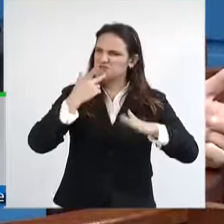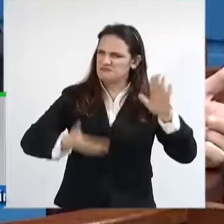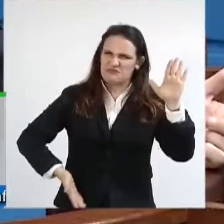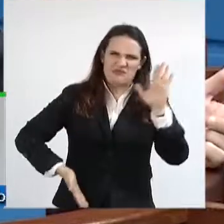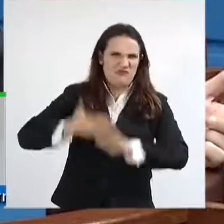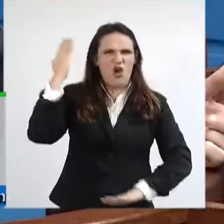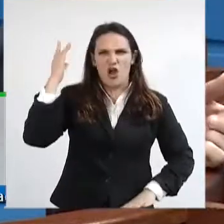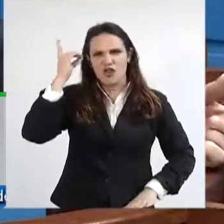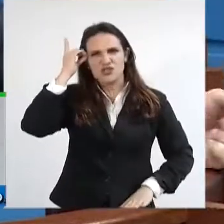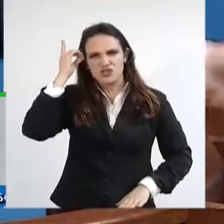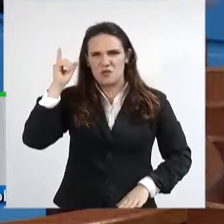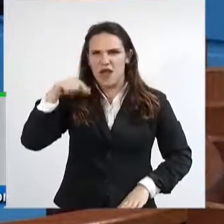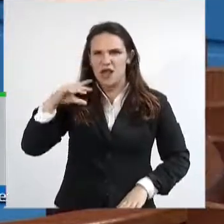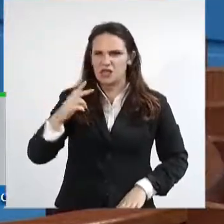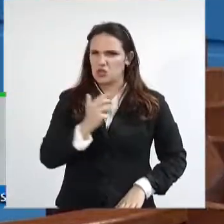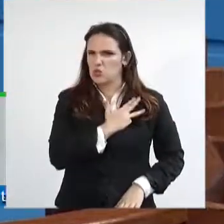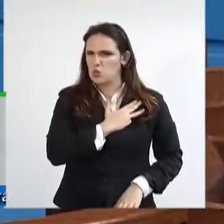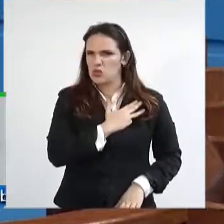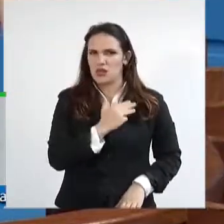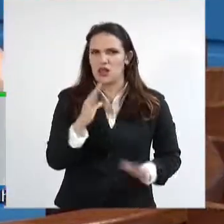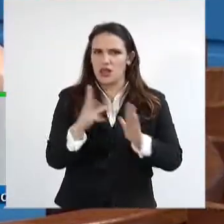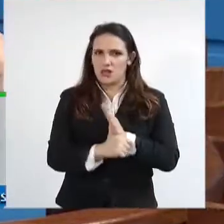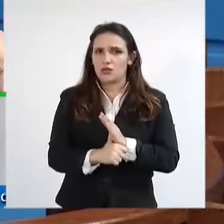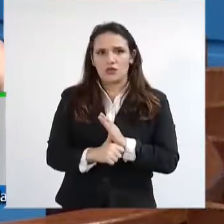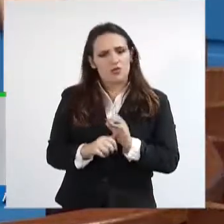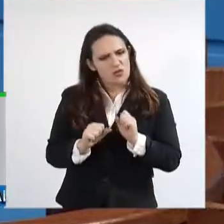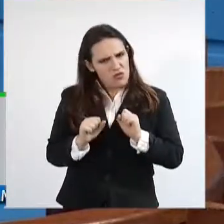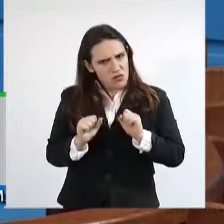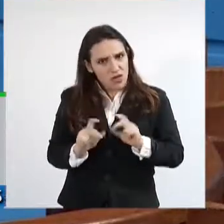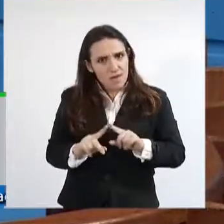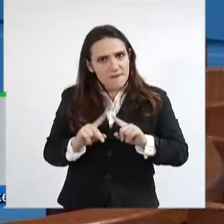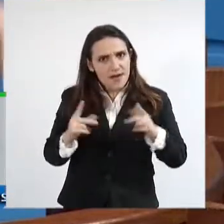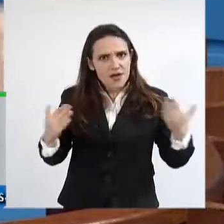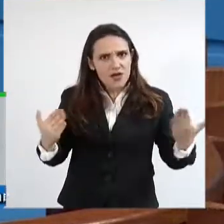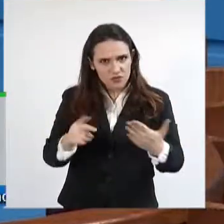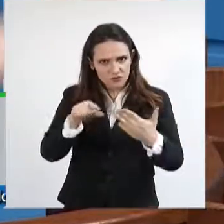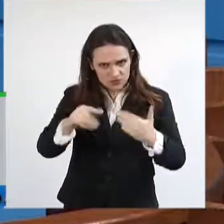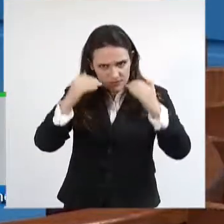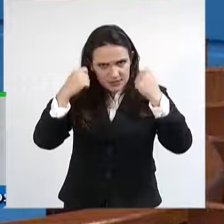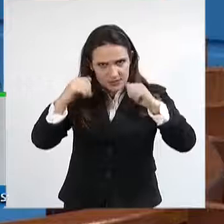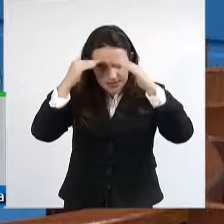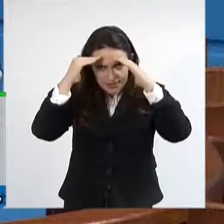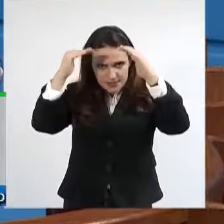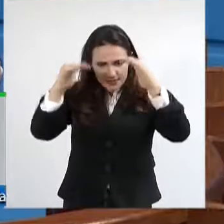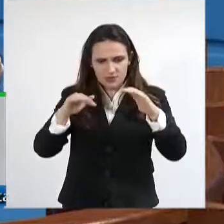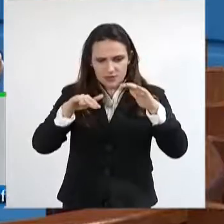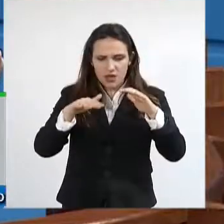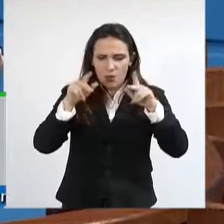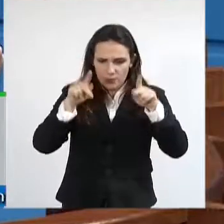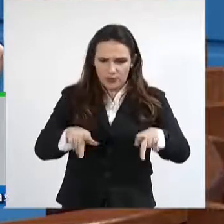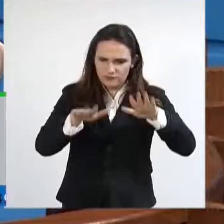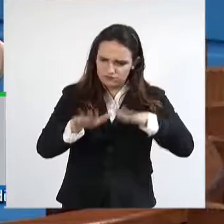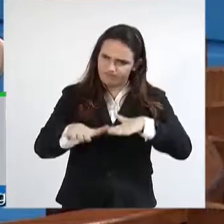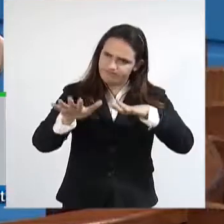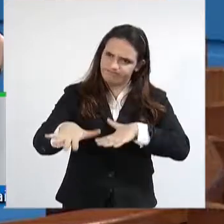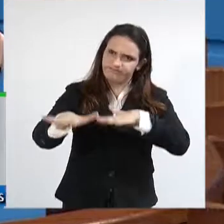Lula de ladrão, ele tem que agora respeitar as manifestações do povo